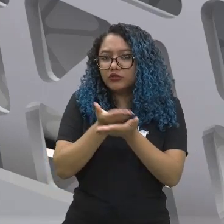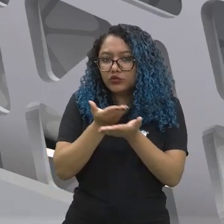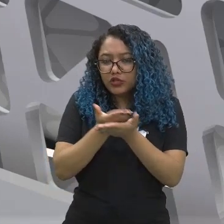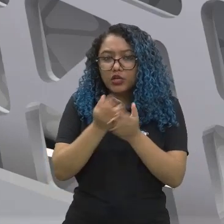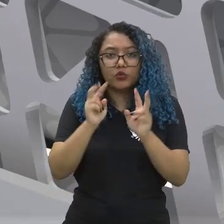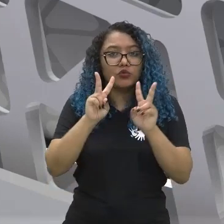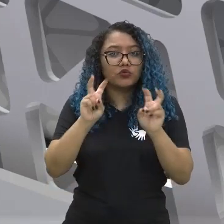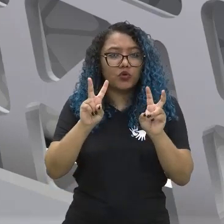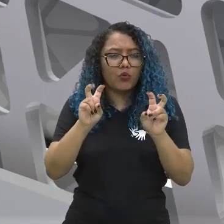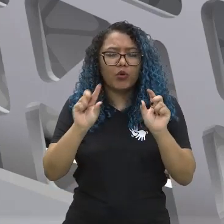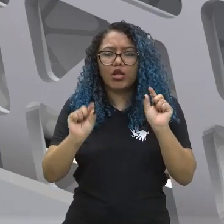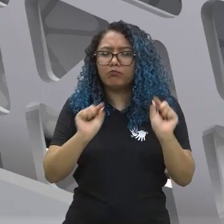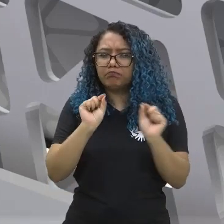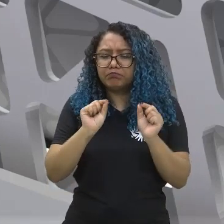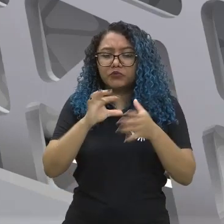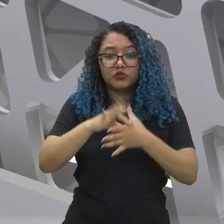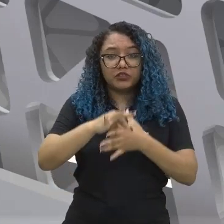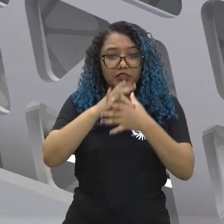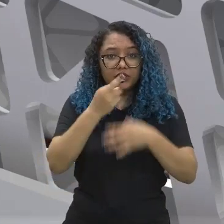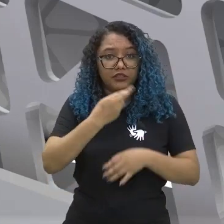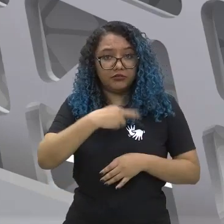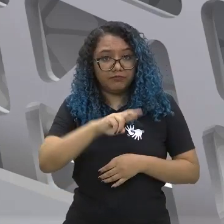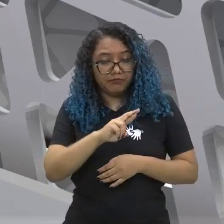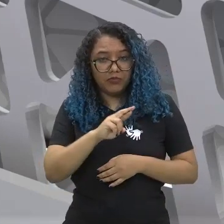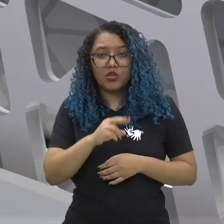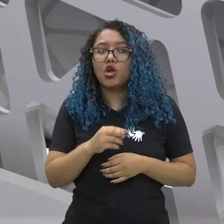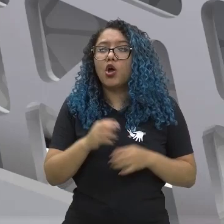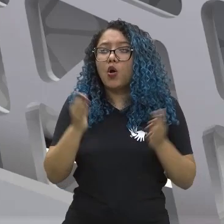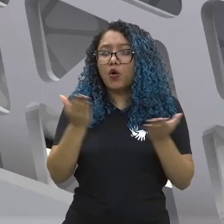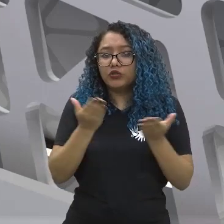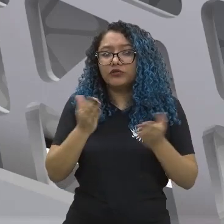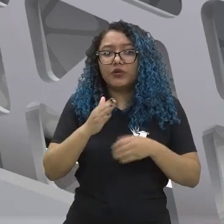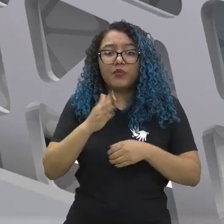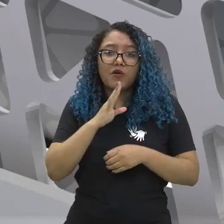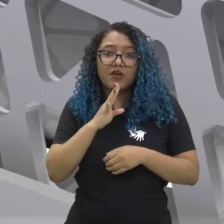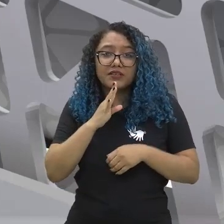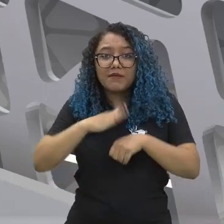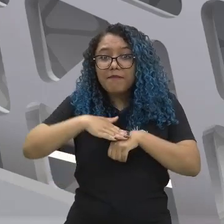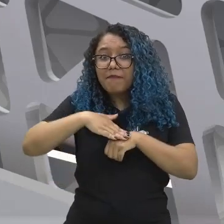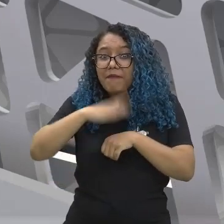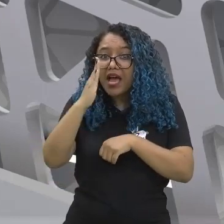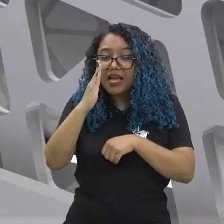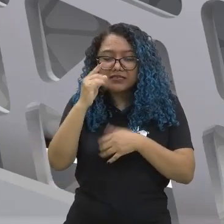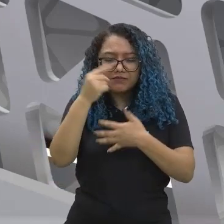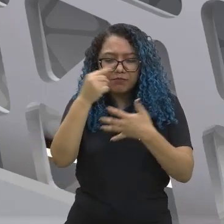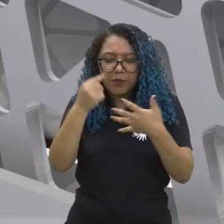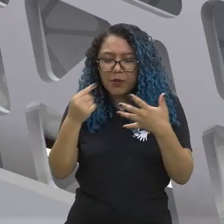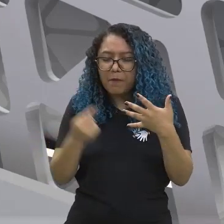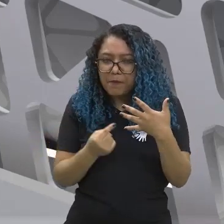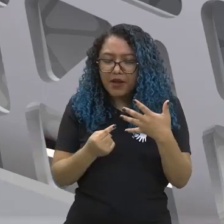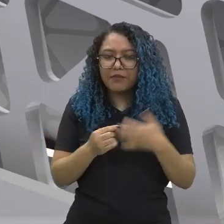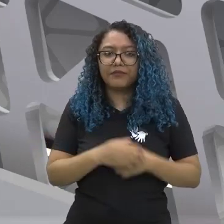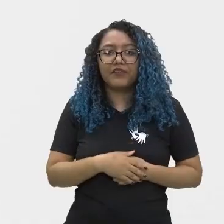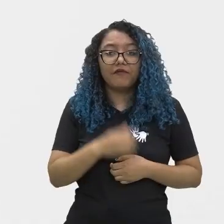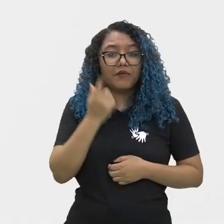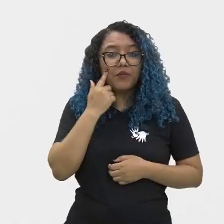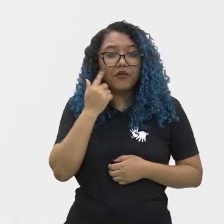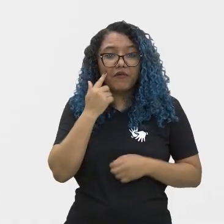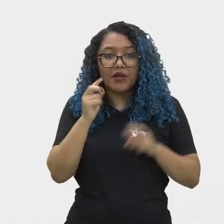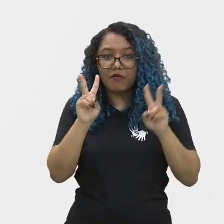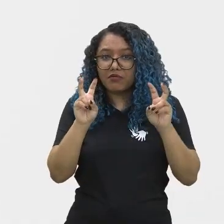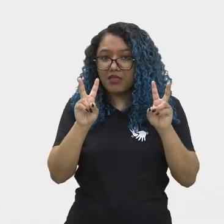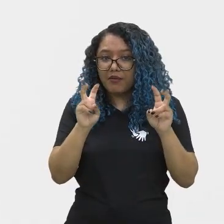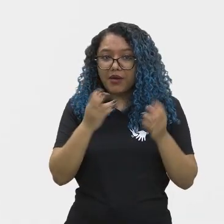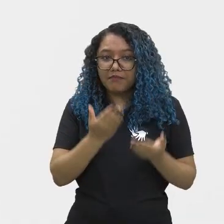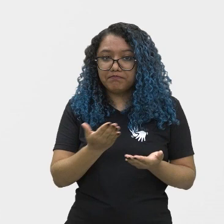lideranças religiosas. Hoje conheceremos mais lideranças religiosas. Então vamos ver qual é o objeto do nosso